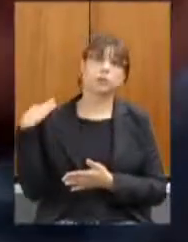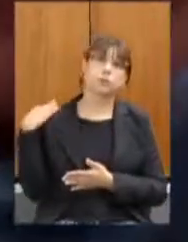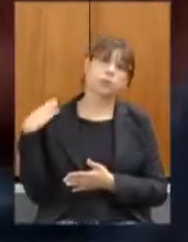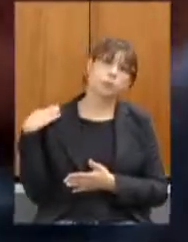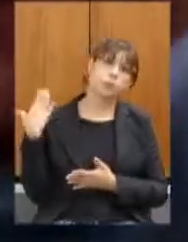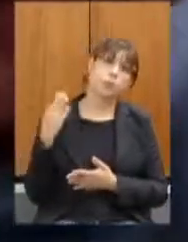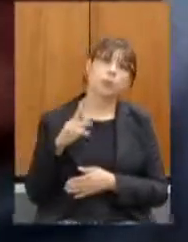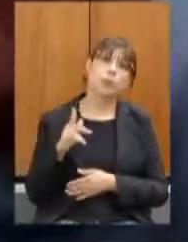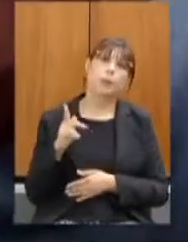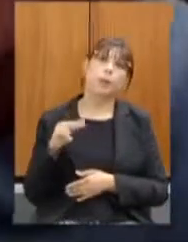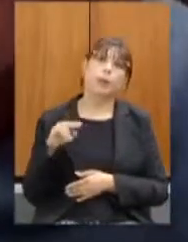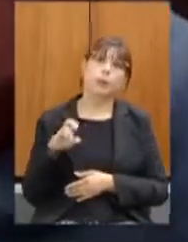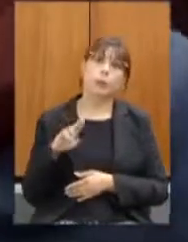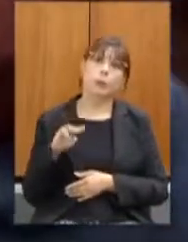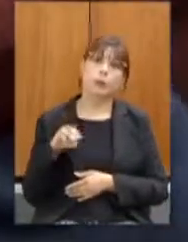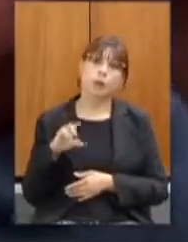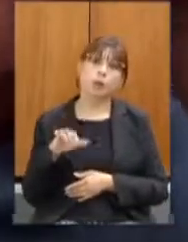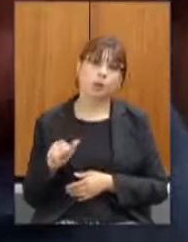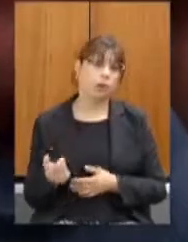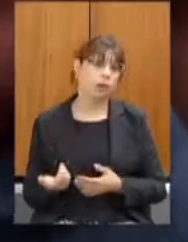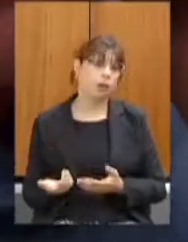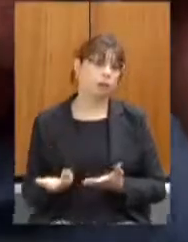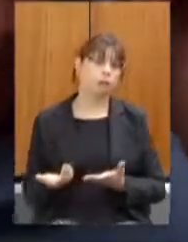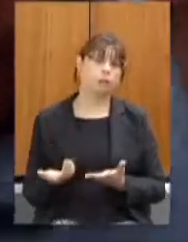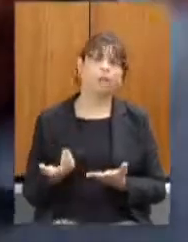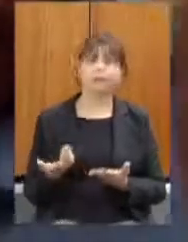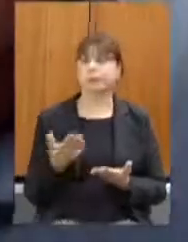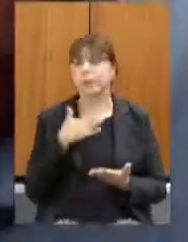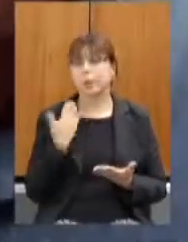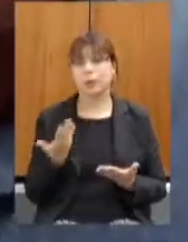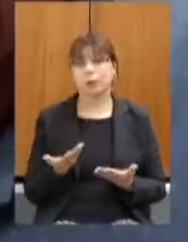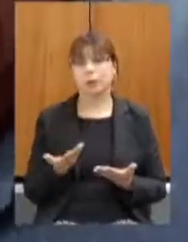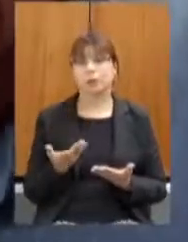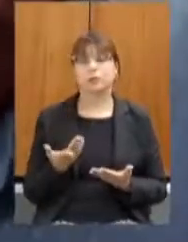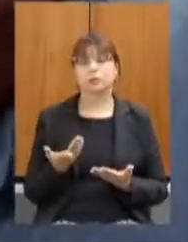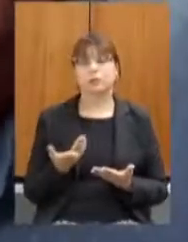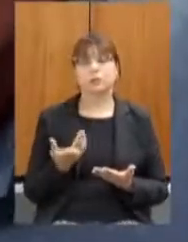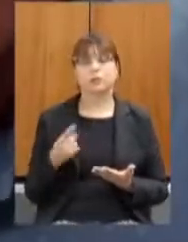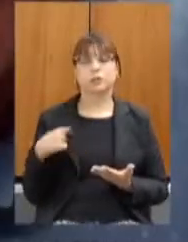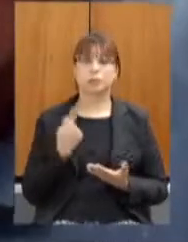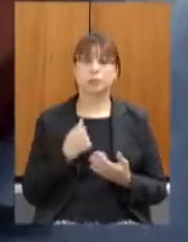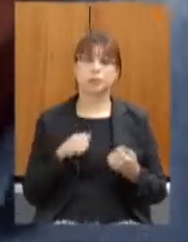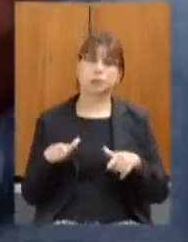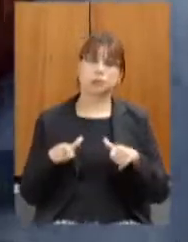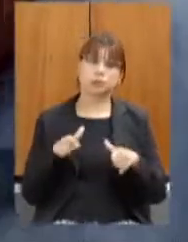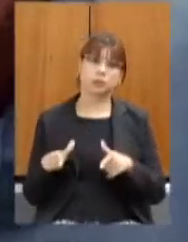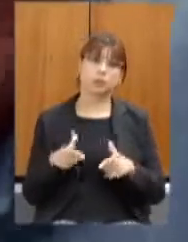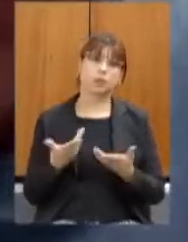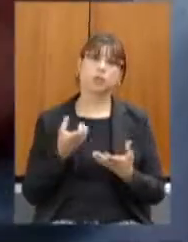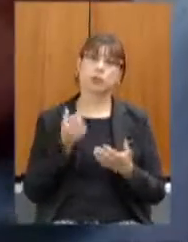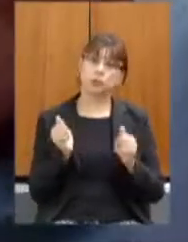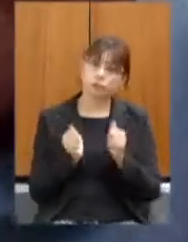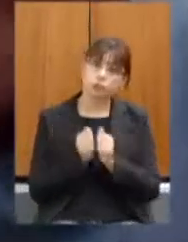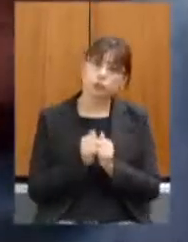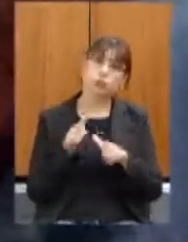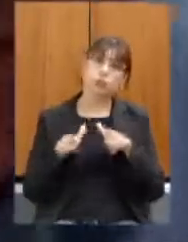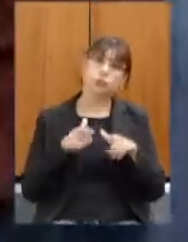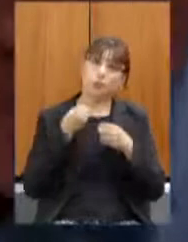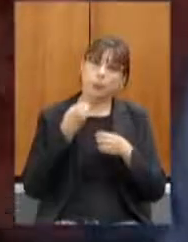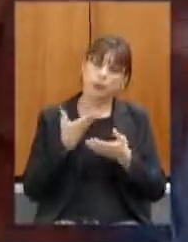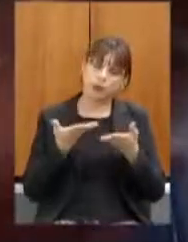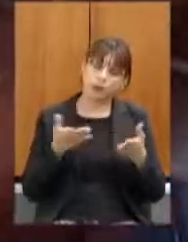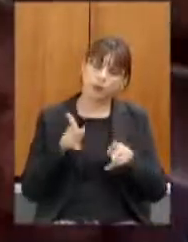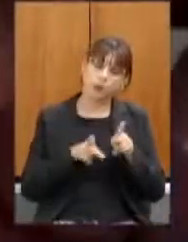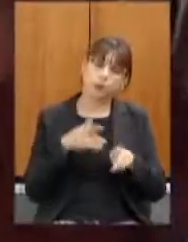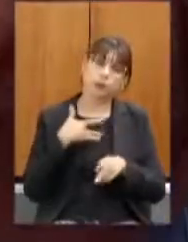é técnica mesmo mas qualquer forma agradeço e vamos continuar juntos trabalhando para o bem do Povo né pela